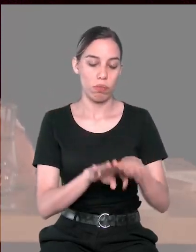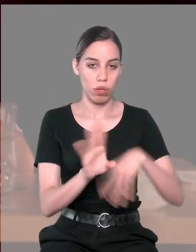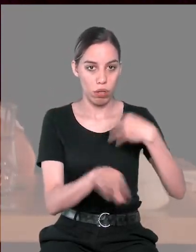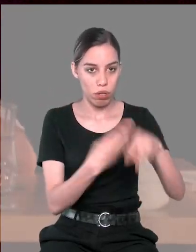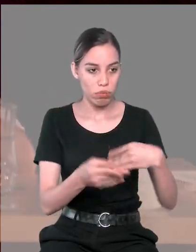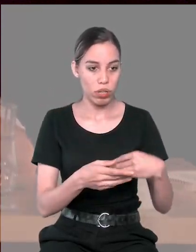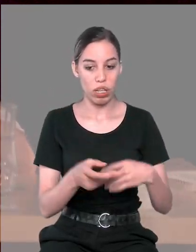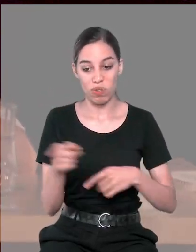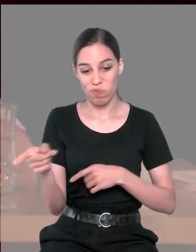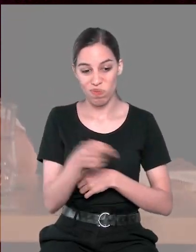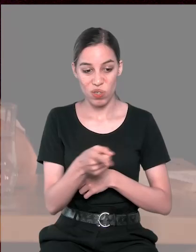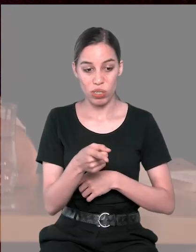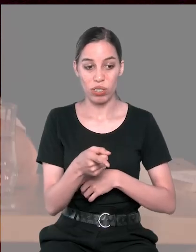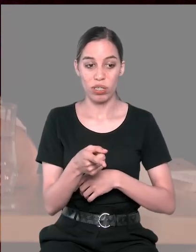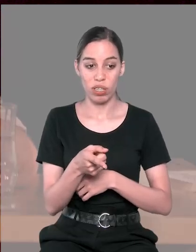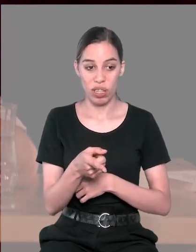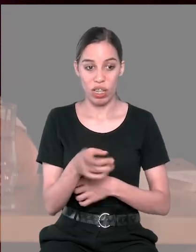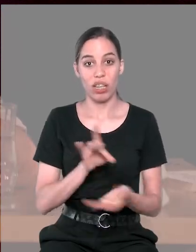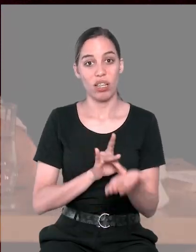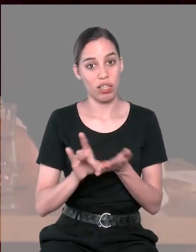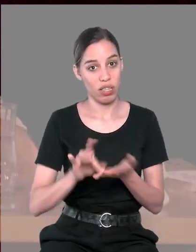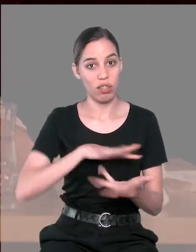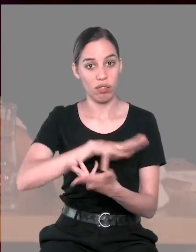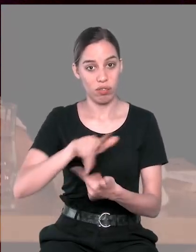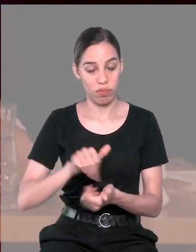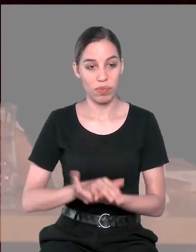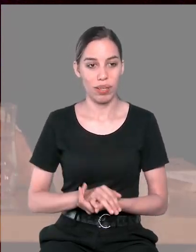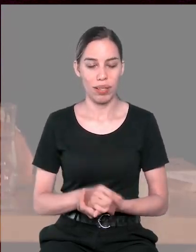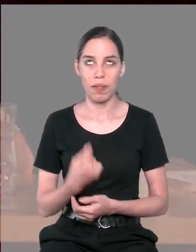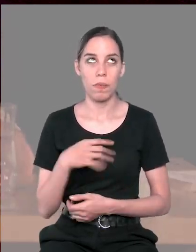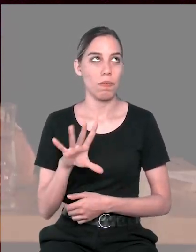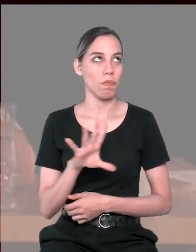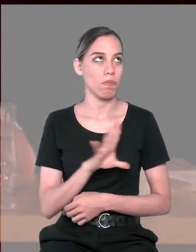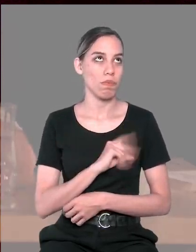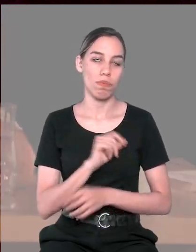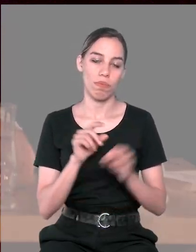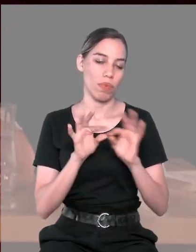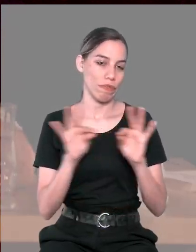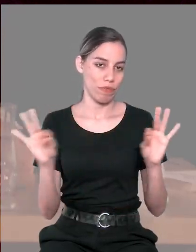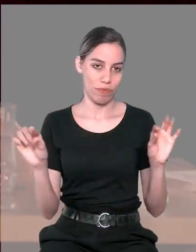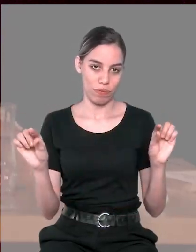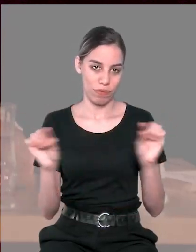desordem são os dois grandes inimigos da humanidade. Eu adoro essa frase.